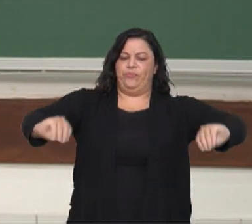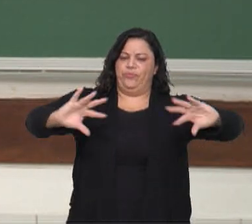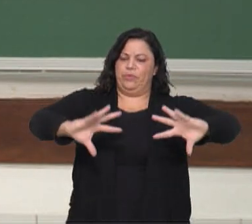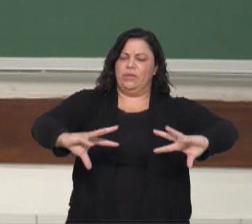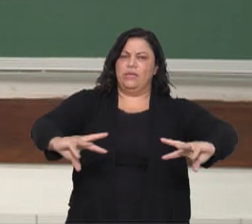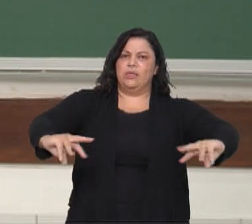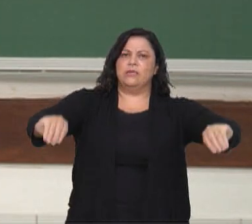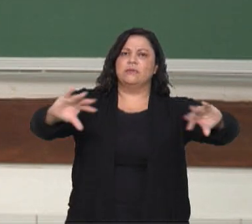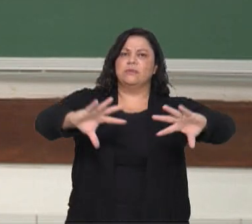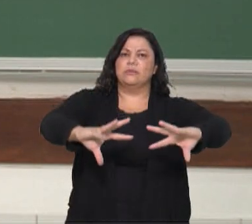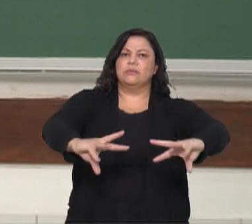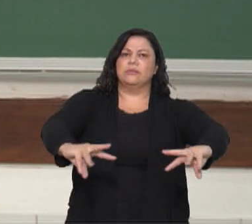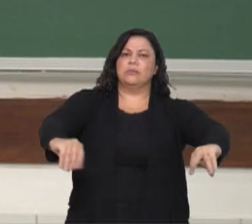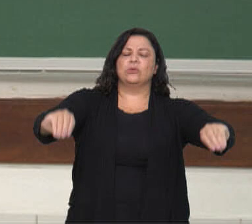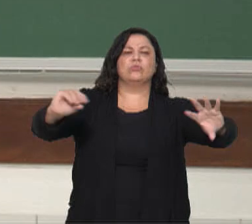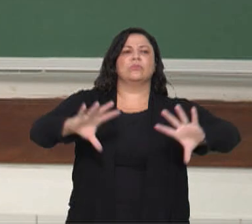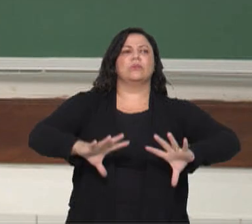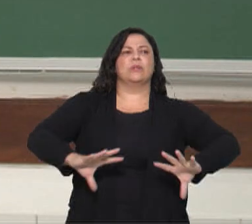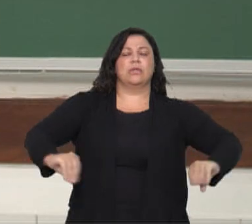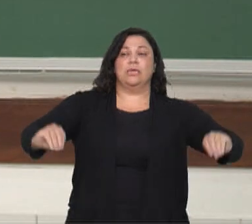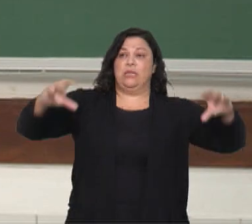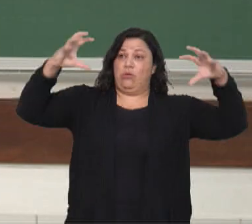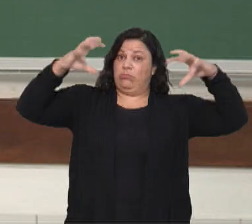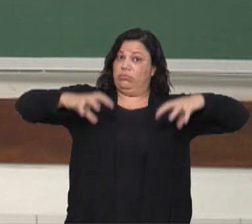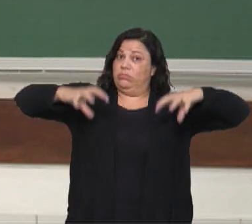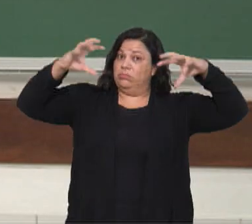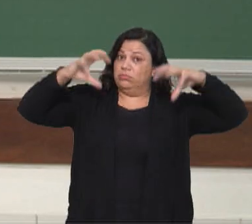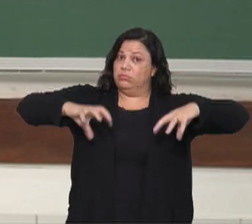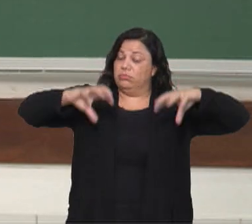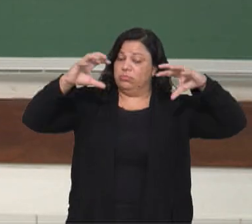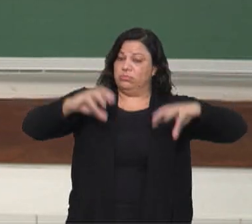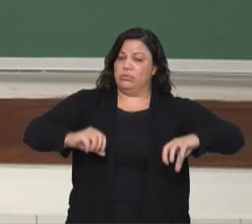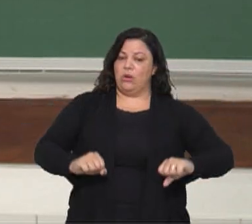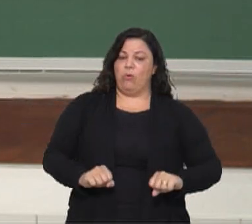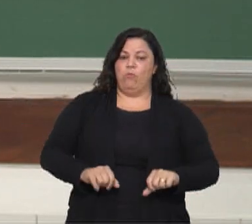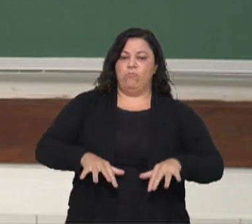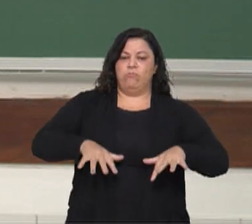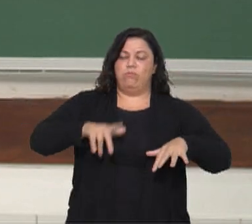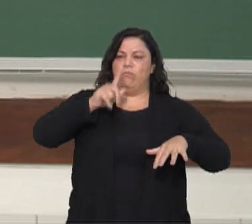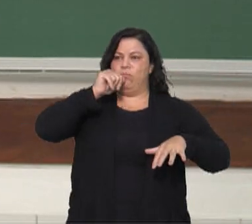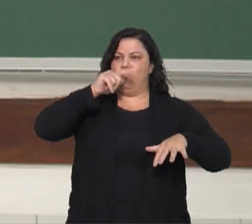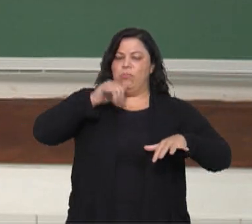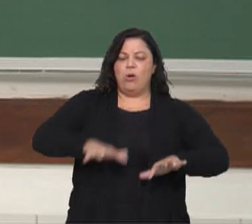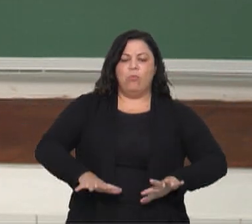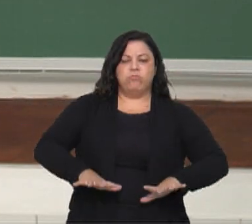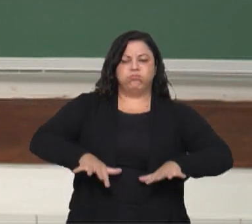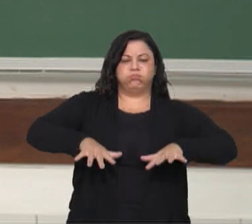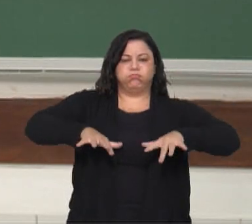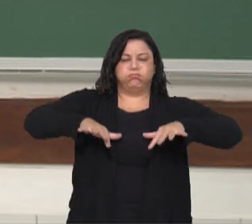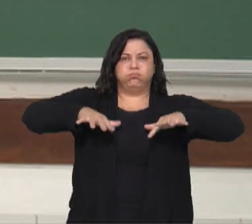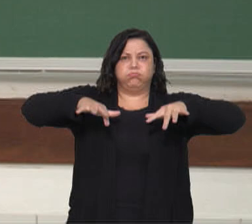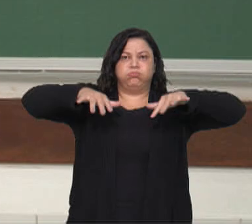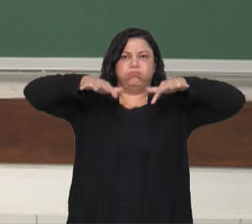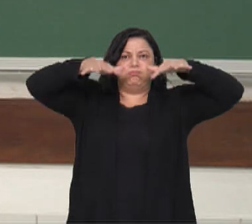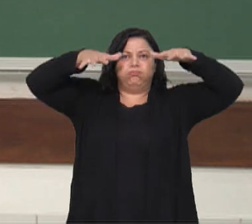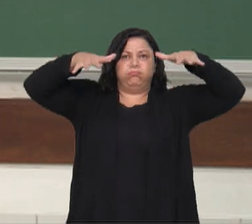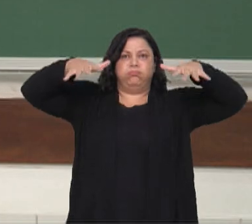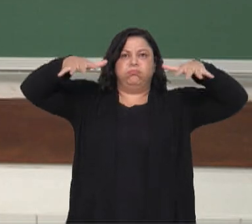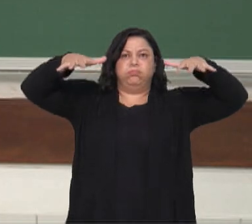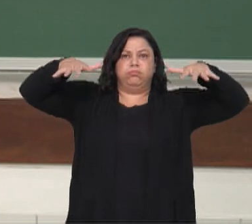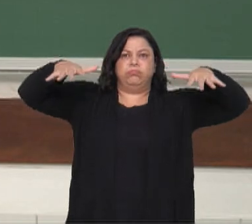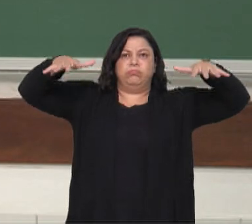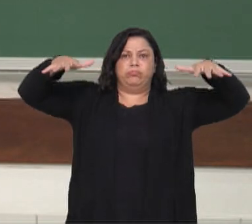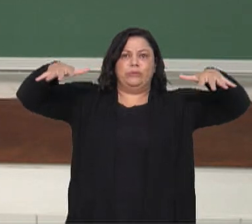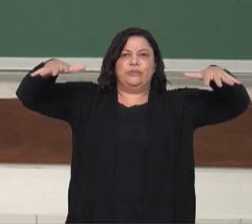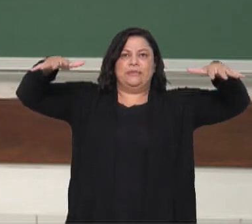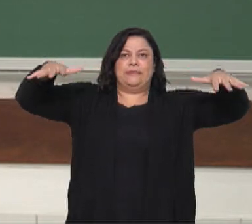vai crescer quando acontecem as chuvas, né? Vai inundar, os rios transbordavam, tá achando que é só os dias